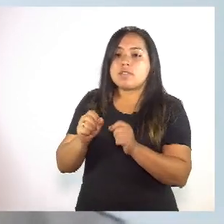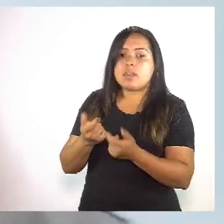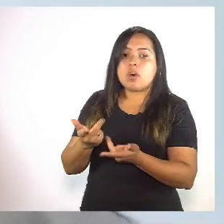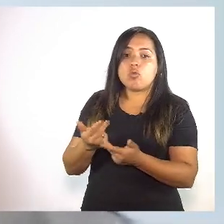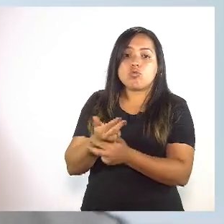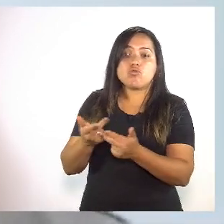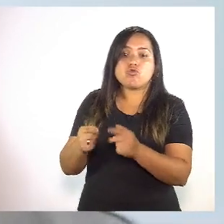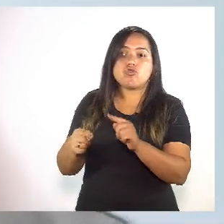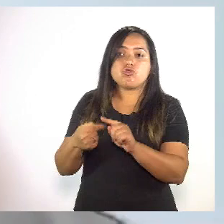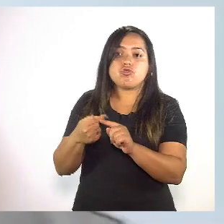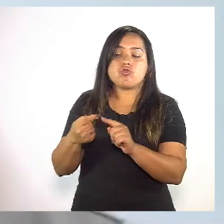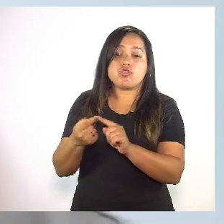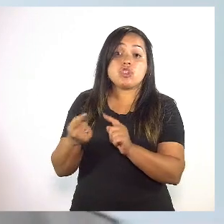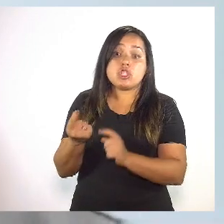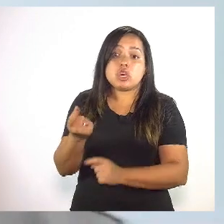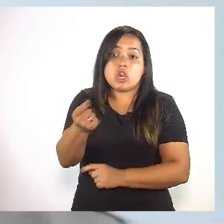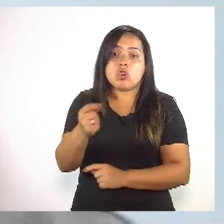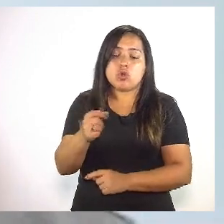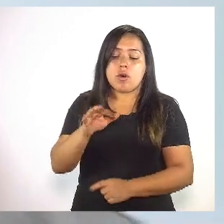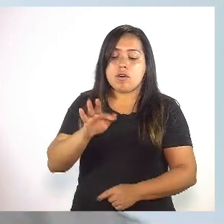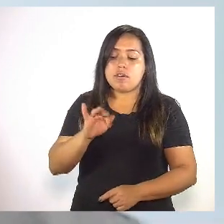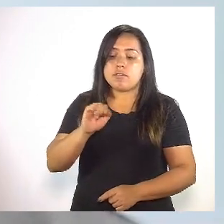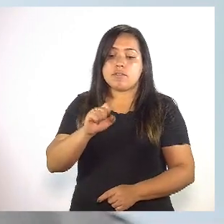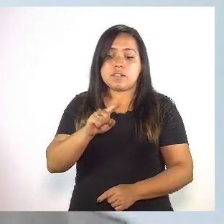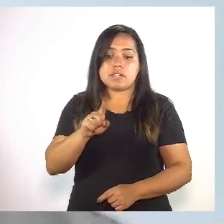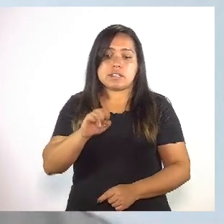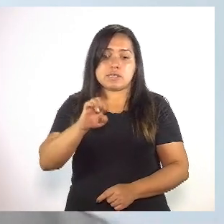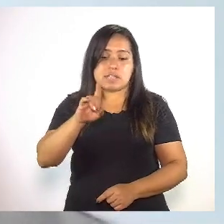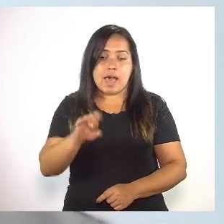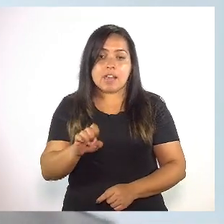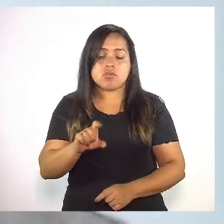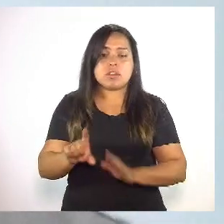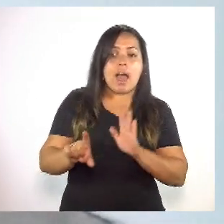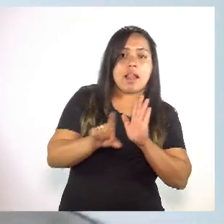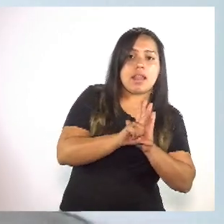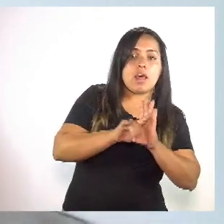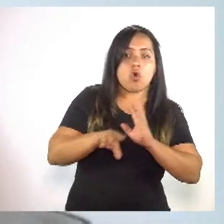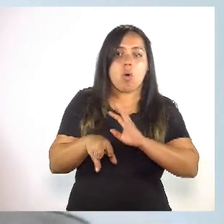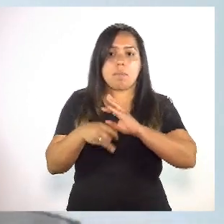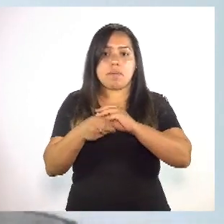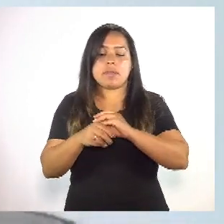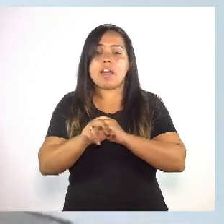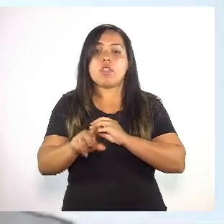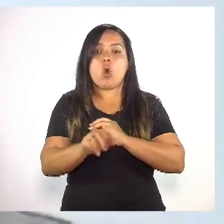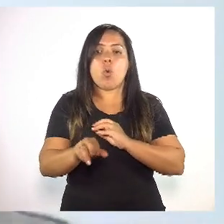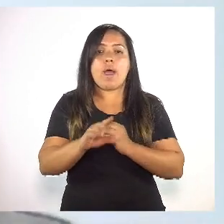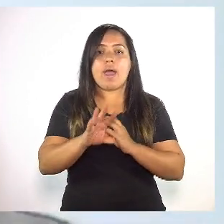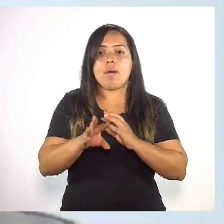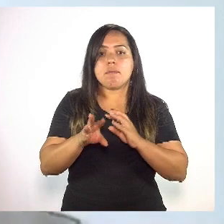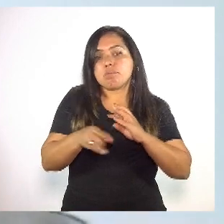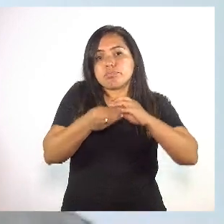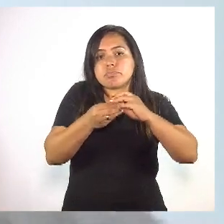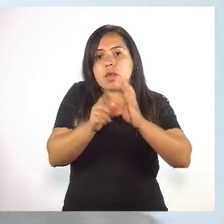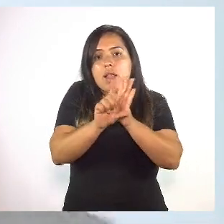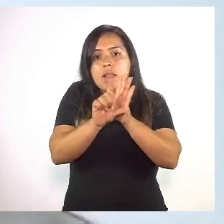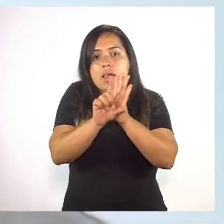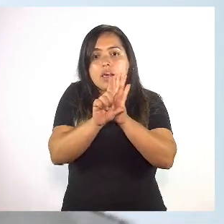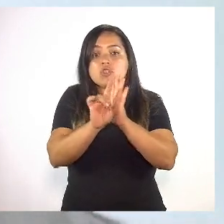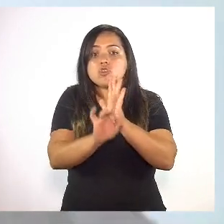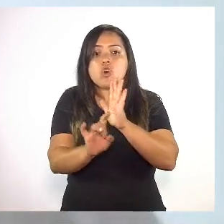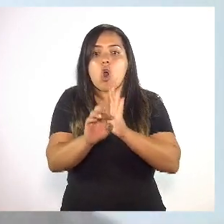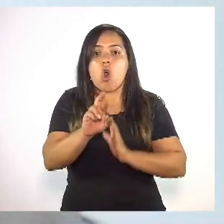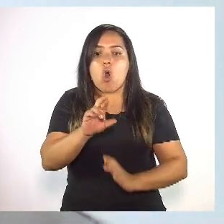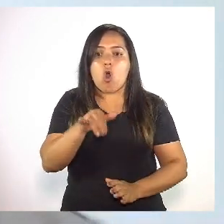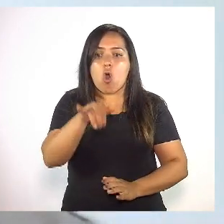contar que os recursos do FISED, na forma da lei complementar, não são constituídos apenas por recursos